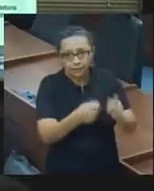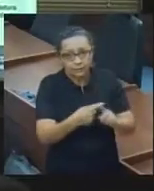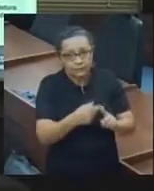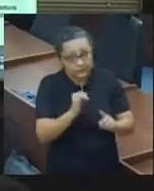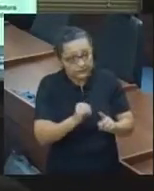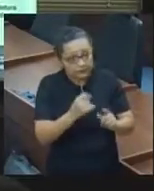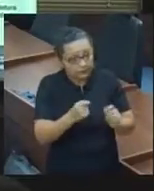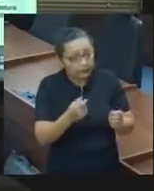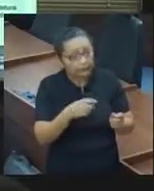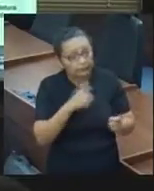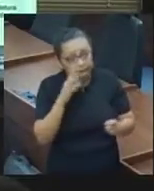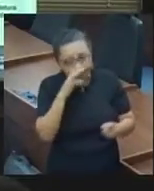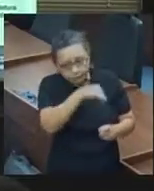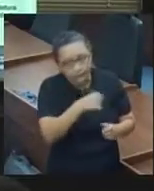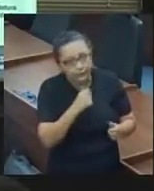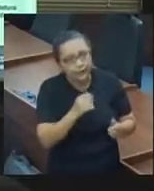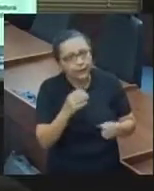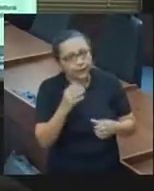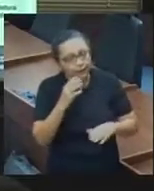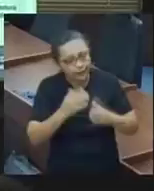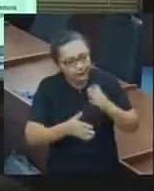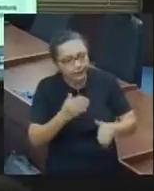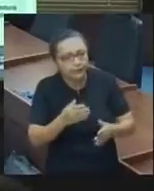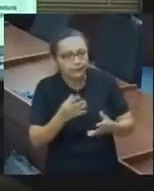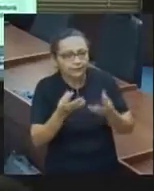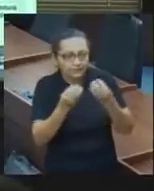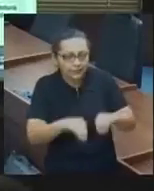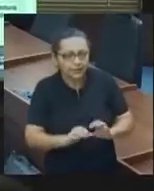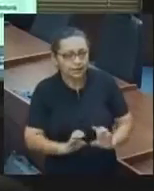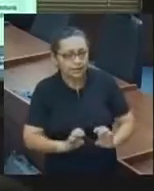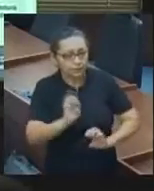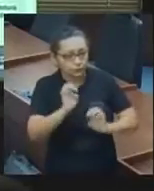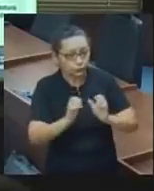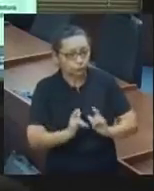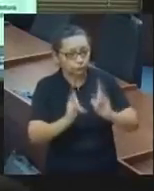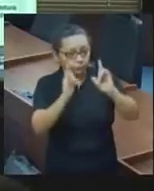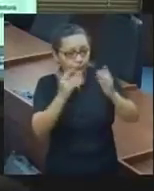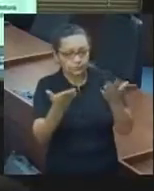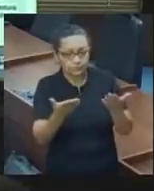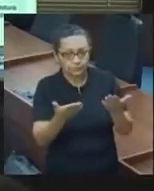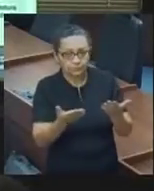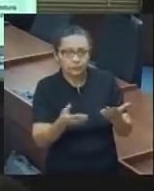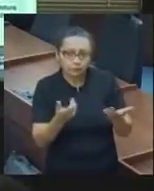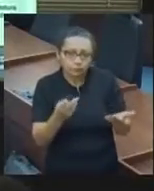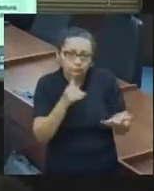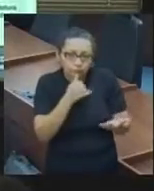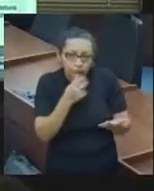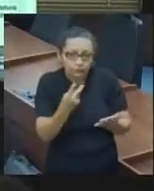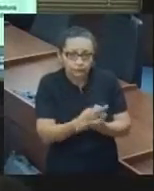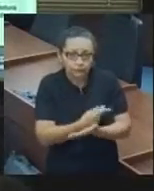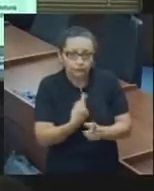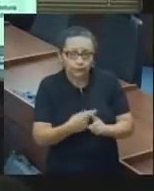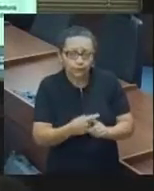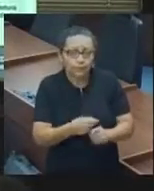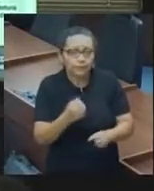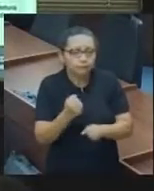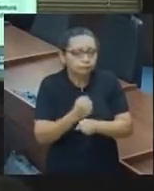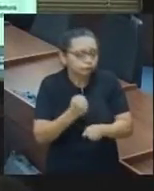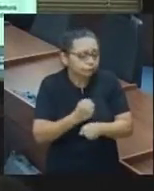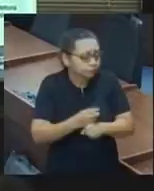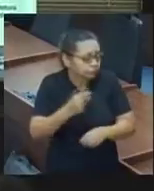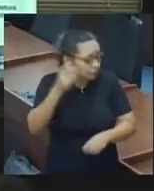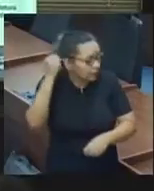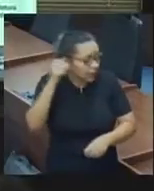colocar em risco a estrutura do prédio a própria segurança do prédio isso acontece na com prédios